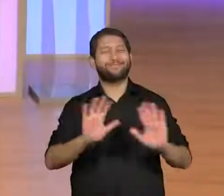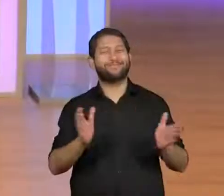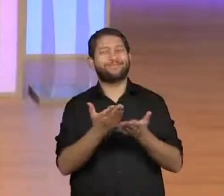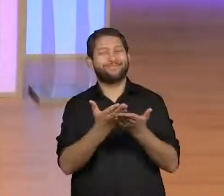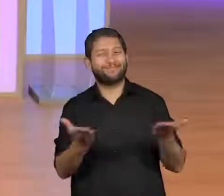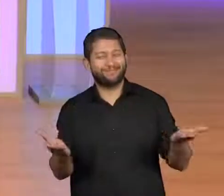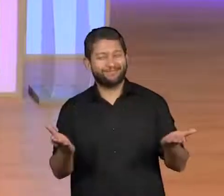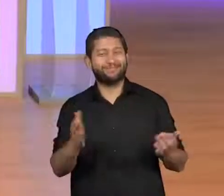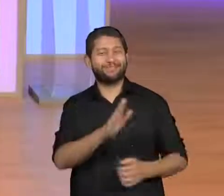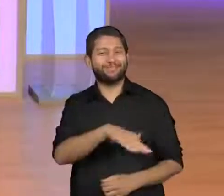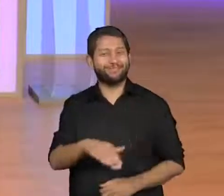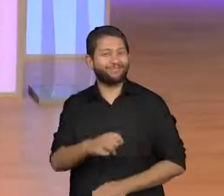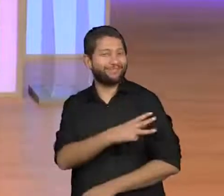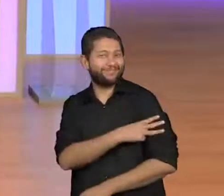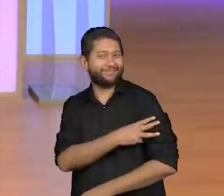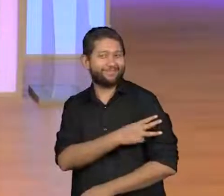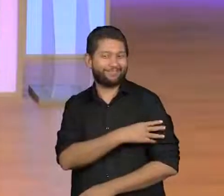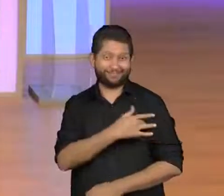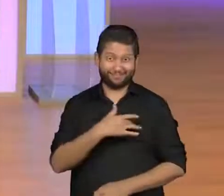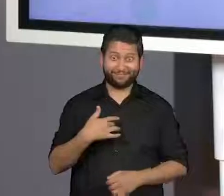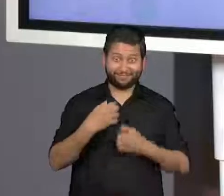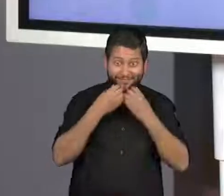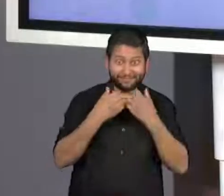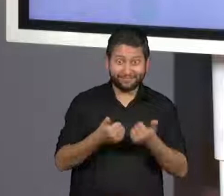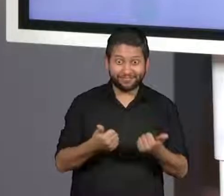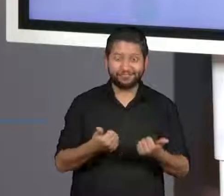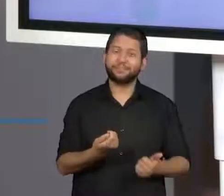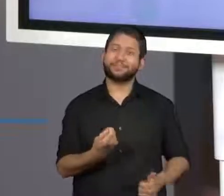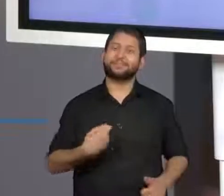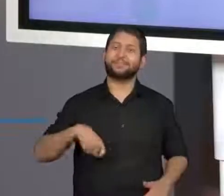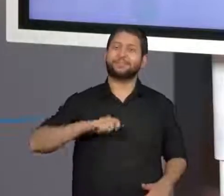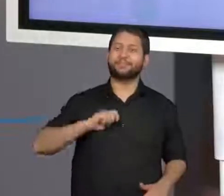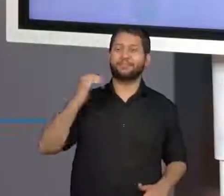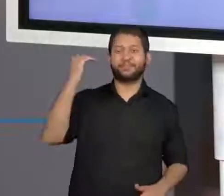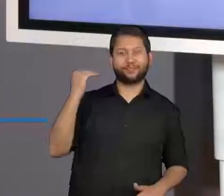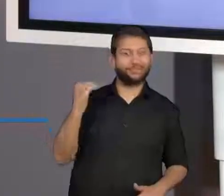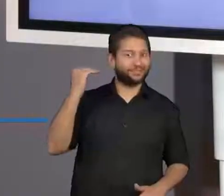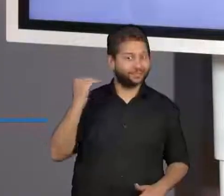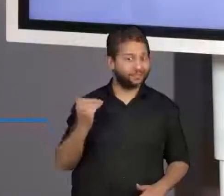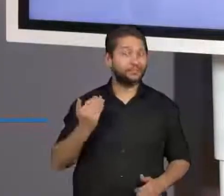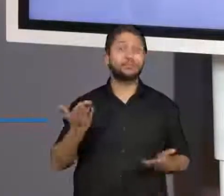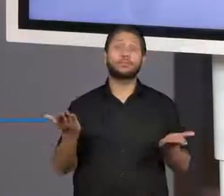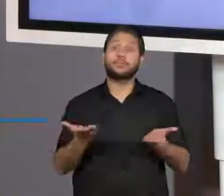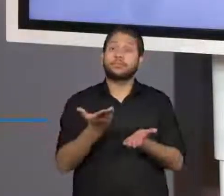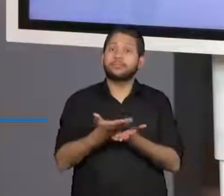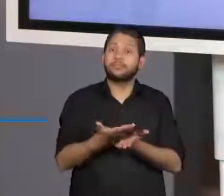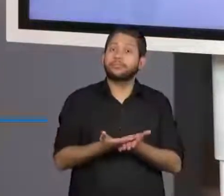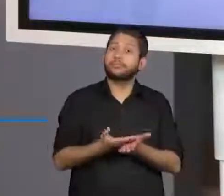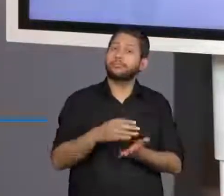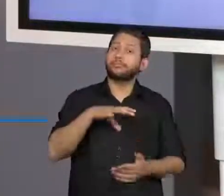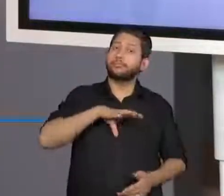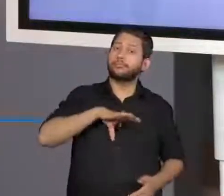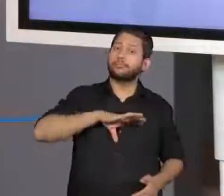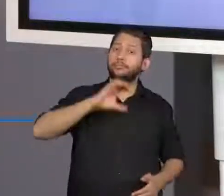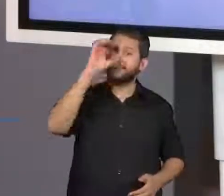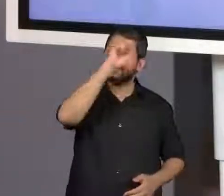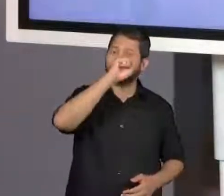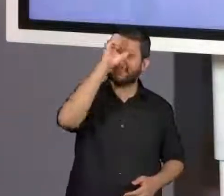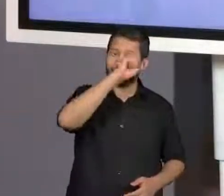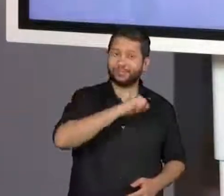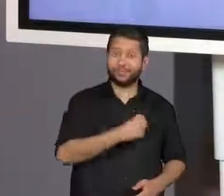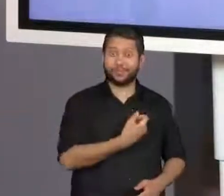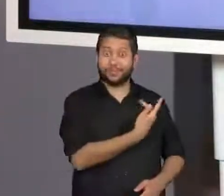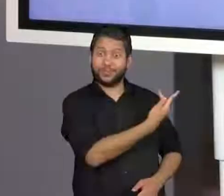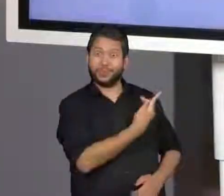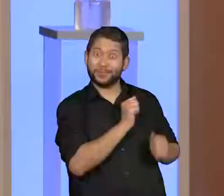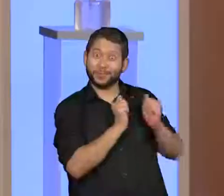estudantes do terceiro ano, tudo bom com vocês? Eu sou a professora Joyce, essa é mais uma aula de língua portuguesa e aqui estamos eu e a